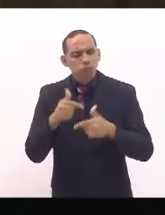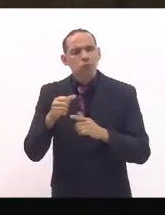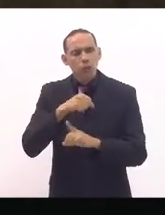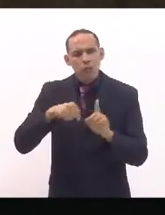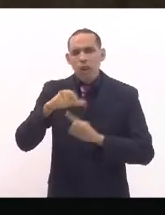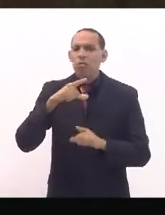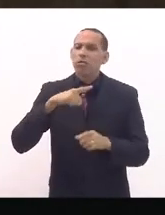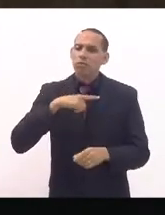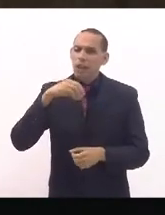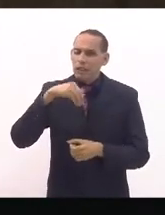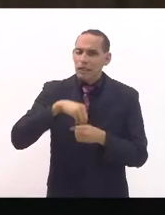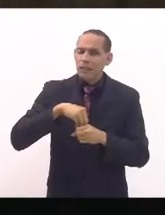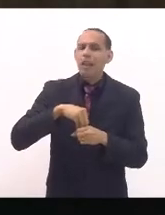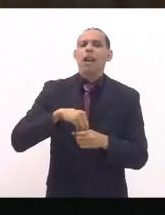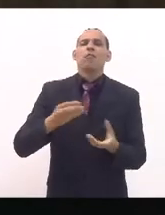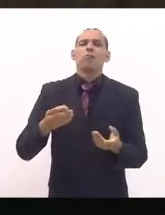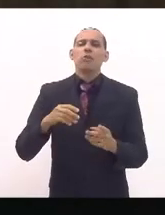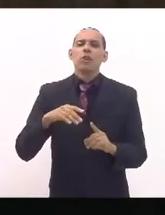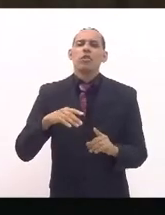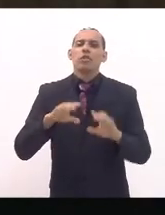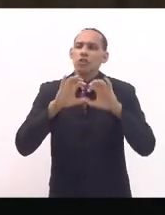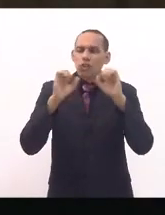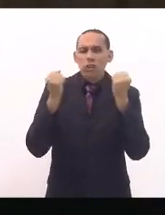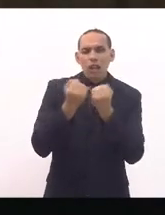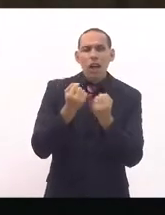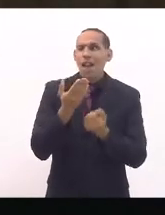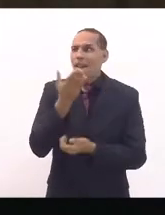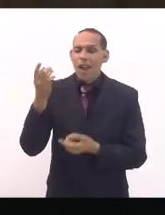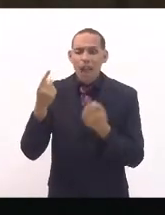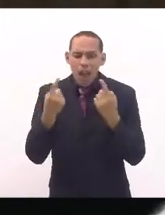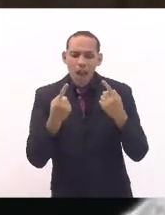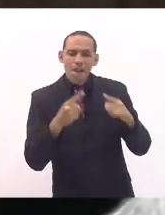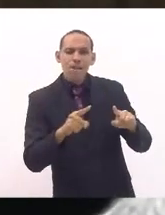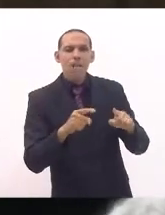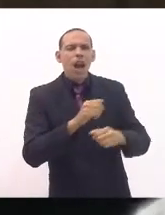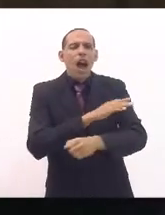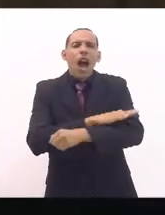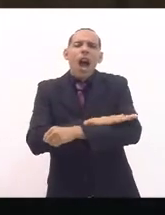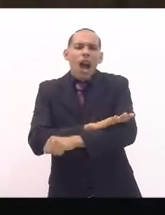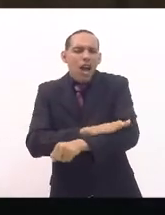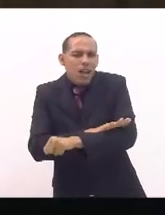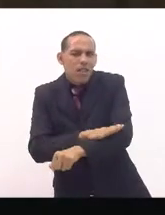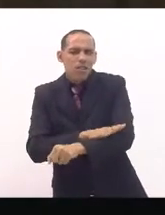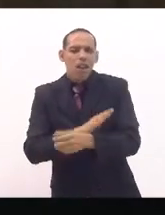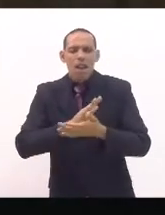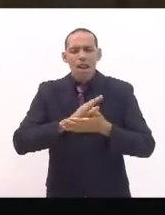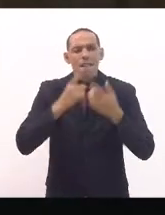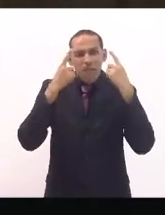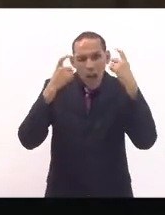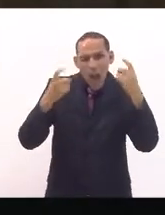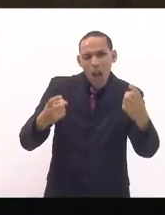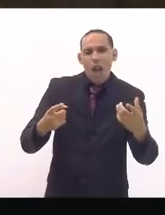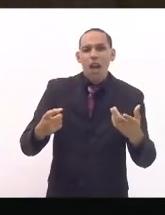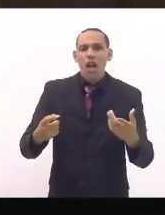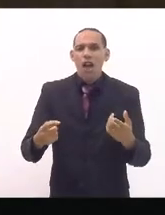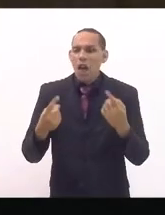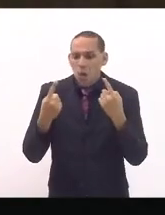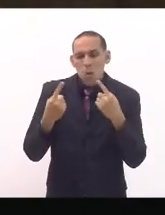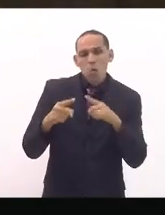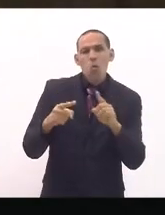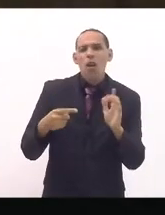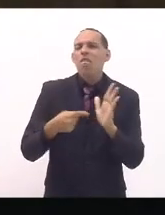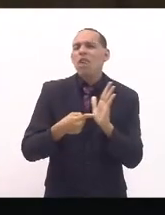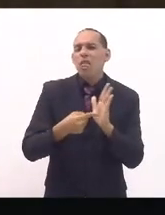quando denunciam o racismo, quando denunciam a violência, quando denunciam, inclusive, senhora presidenta, a situação